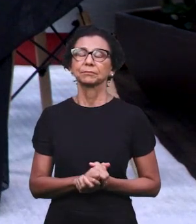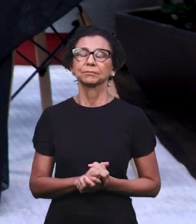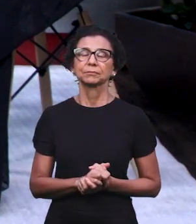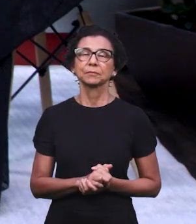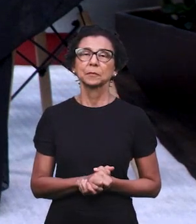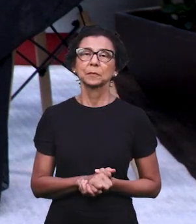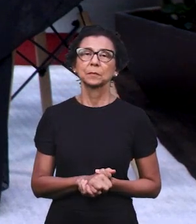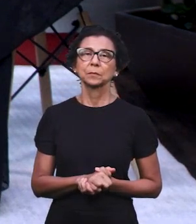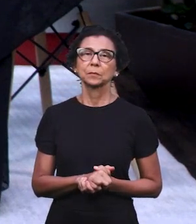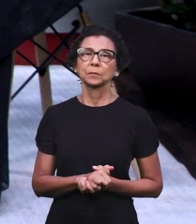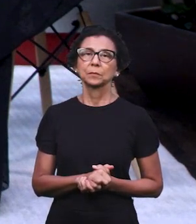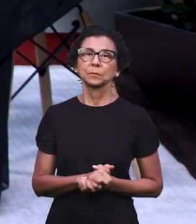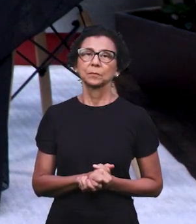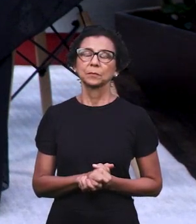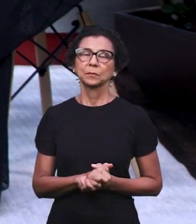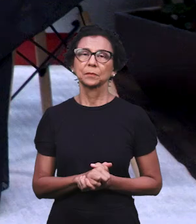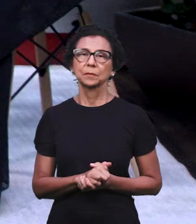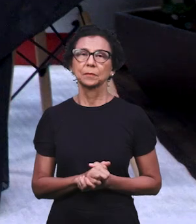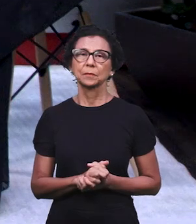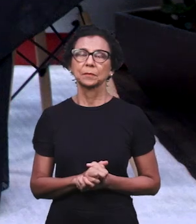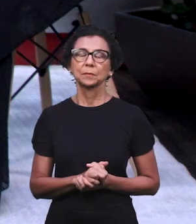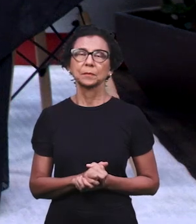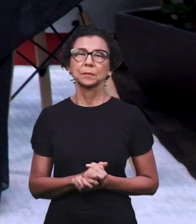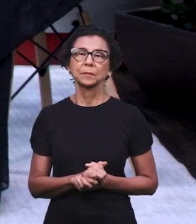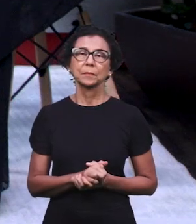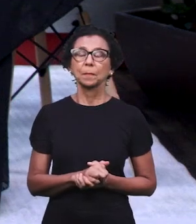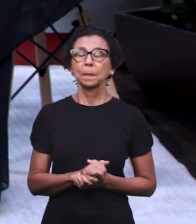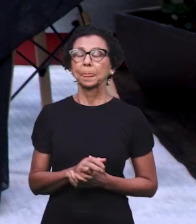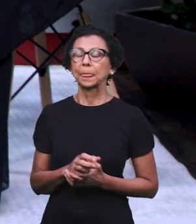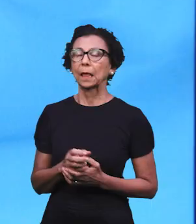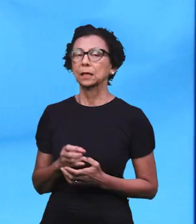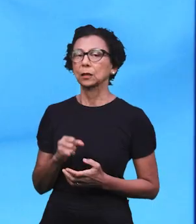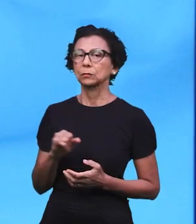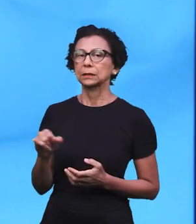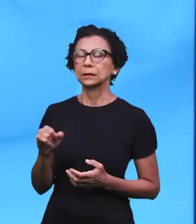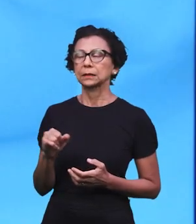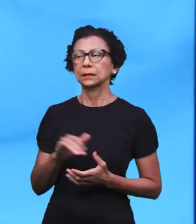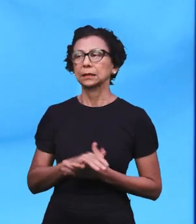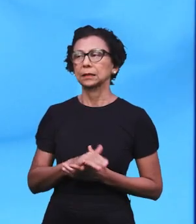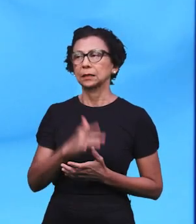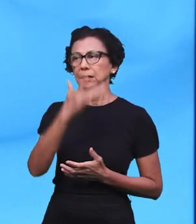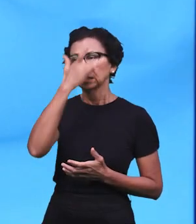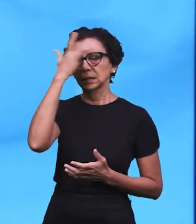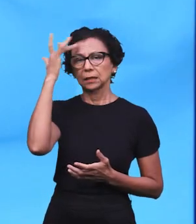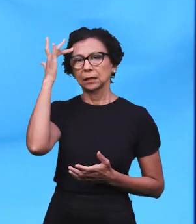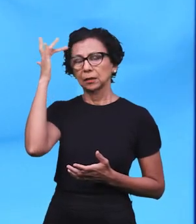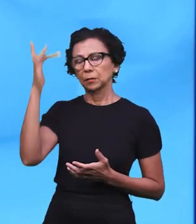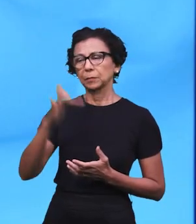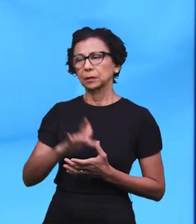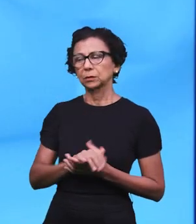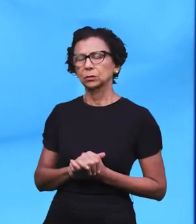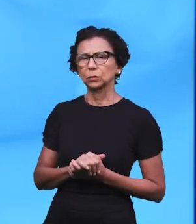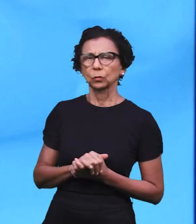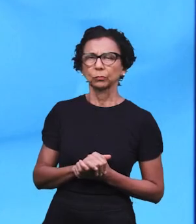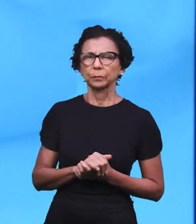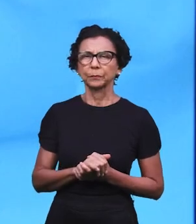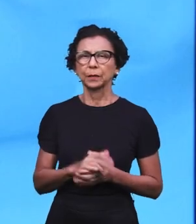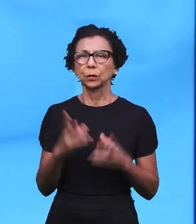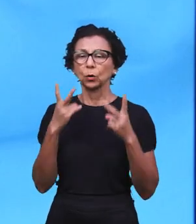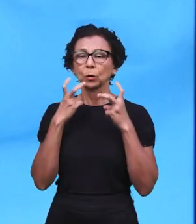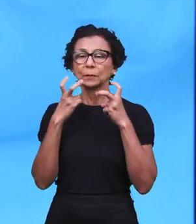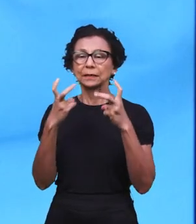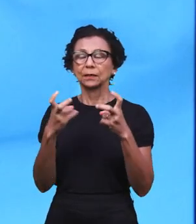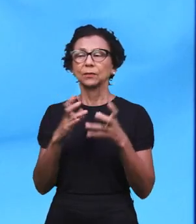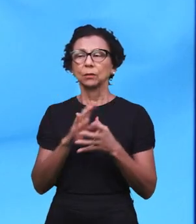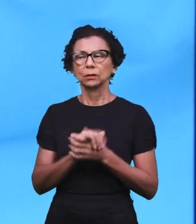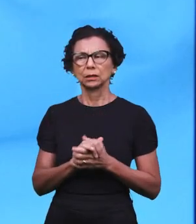casa. Então, já que você falou disso, se o paciente, o que ele pode verificar de anormal para ele poder falar, olha, eu